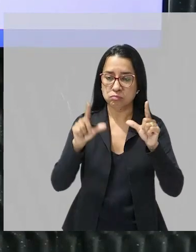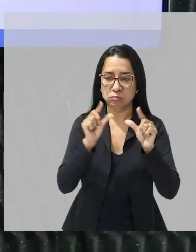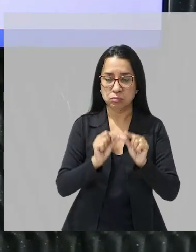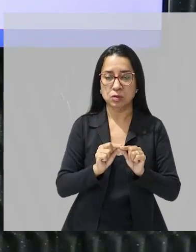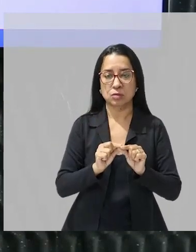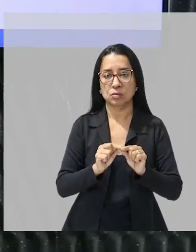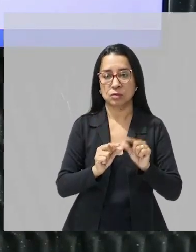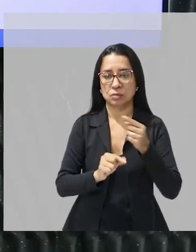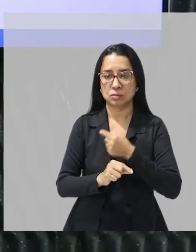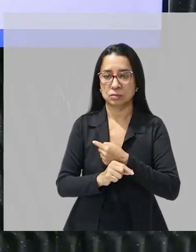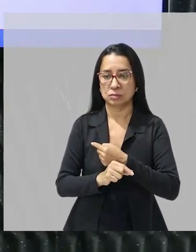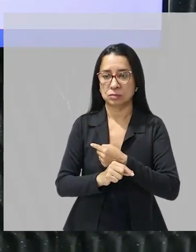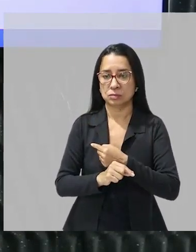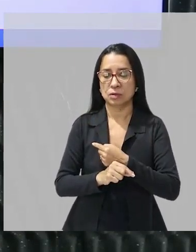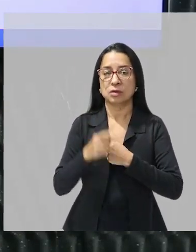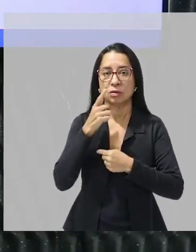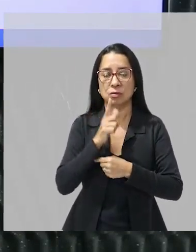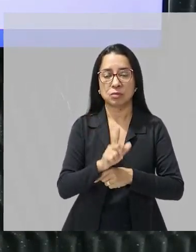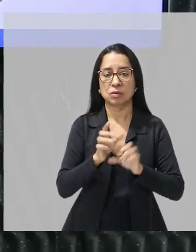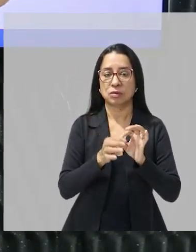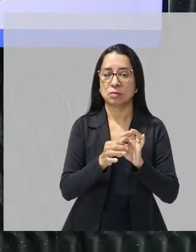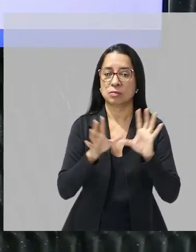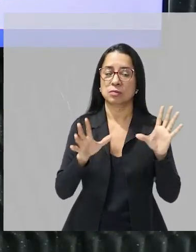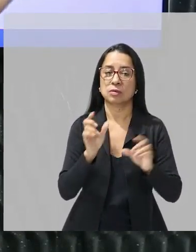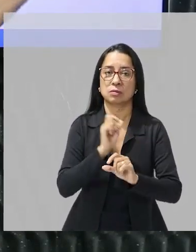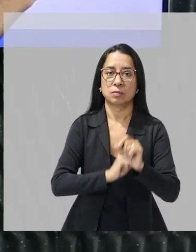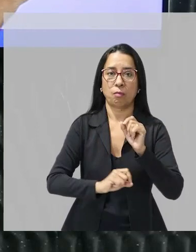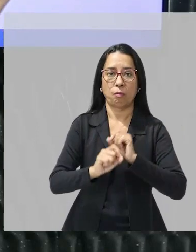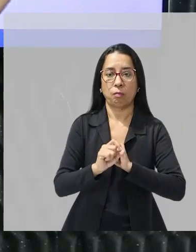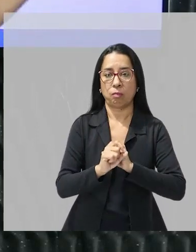e a água, e consegue liberar o que, gente?